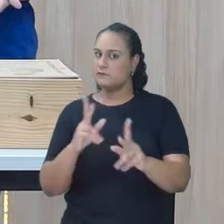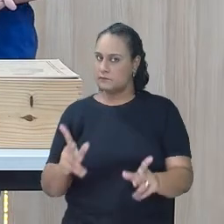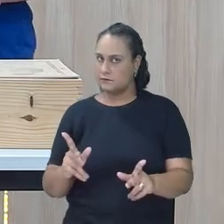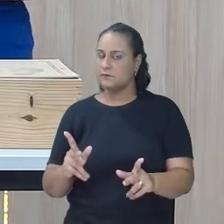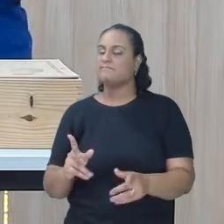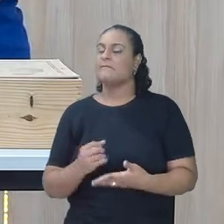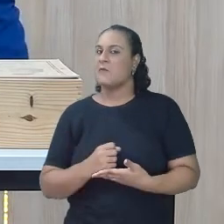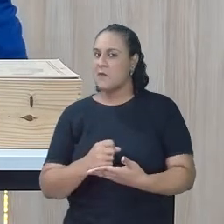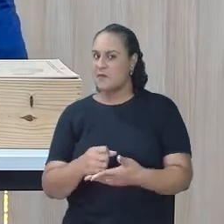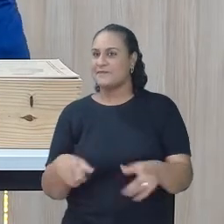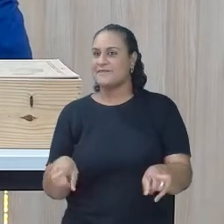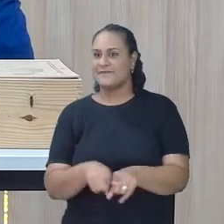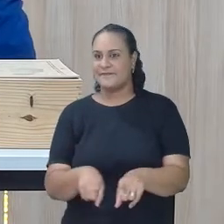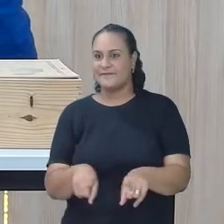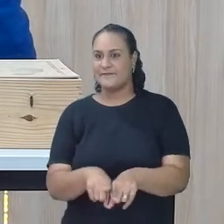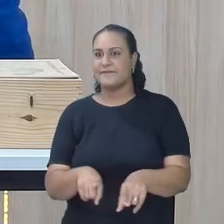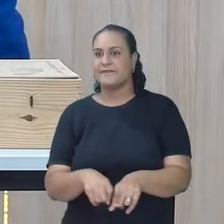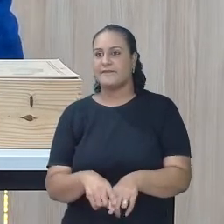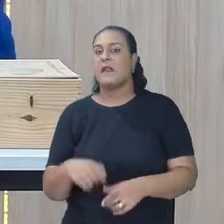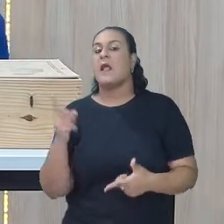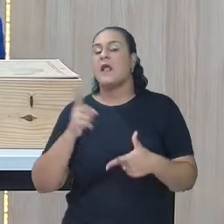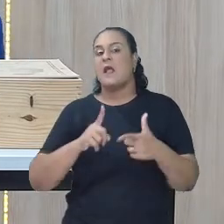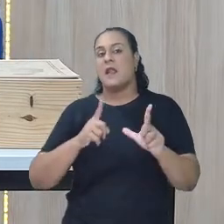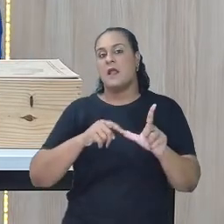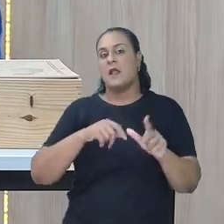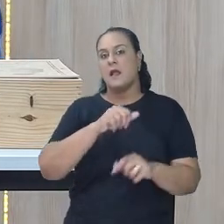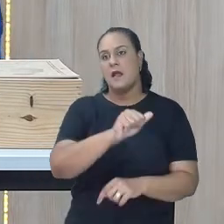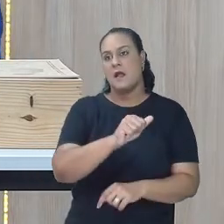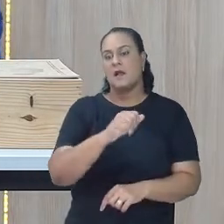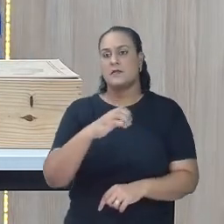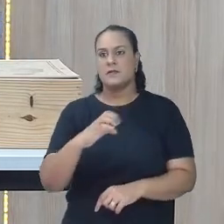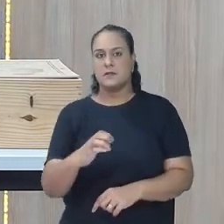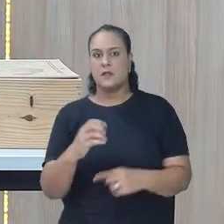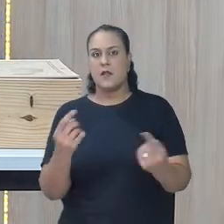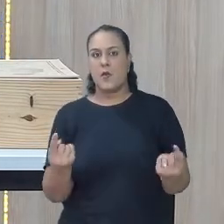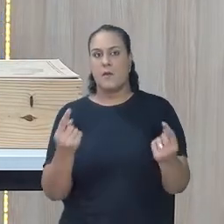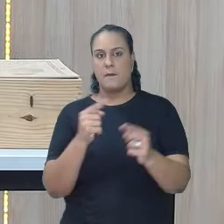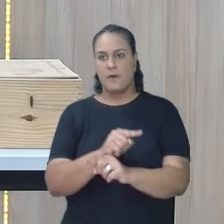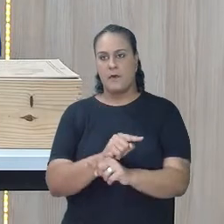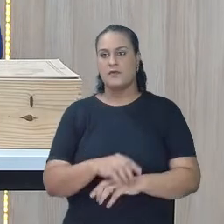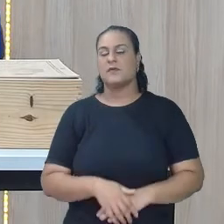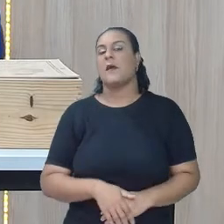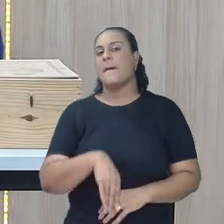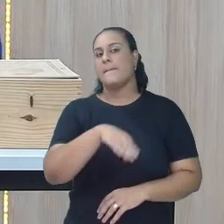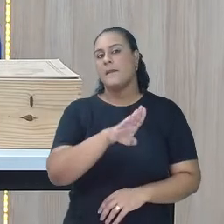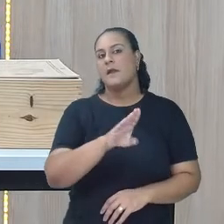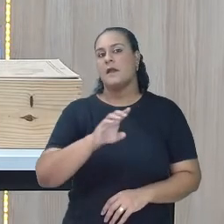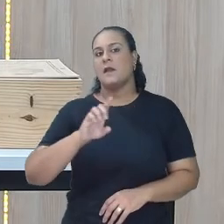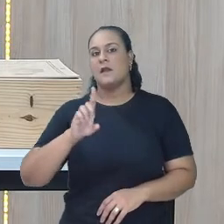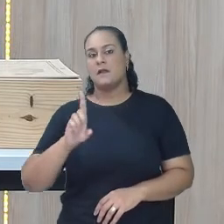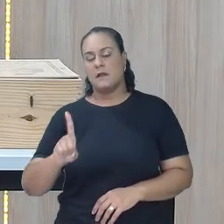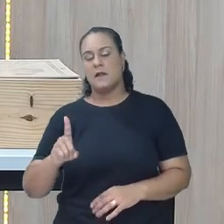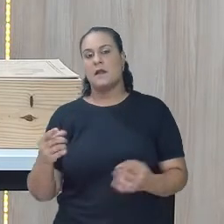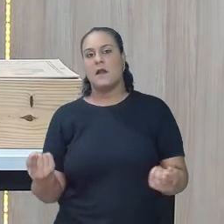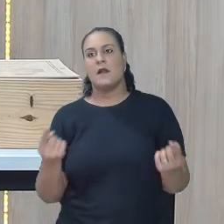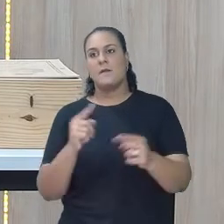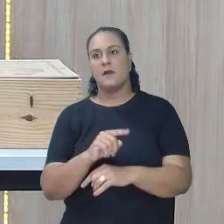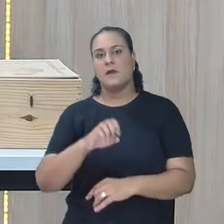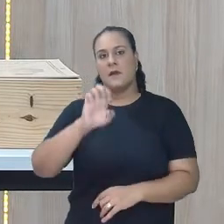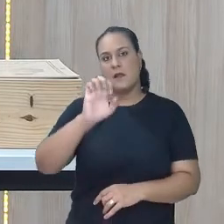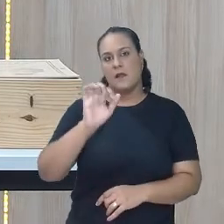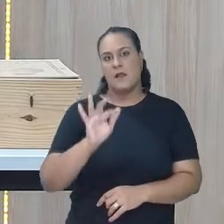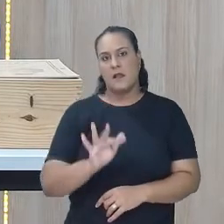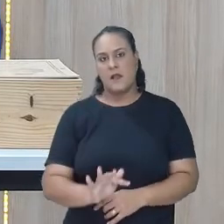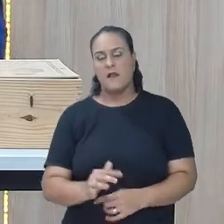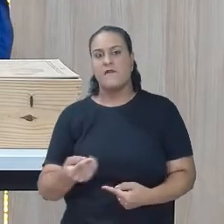ajudar também. A letra A e a letra C estão opostas às faces, a letra B e a letra D, e a letra E e a